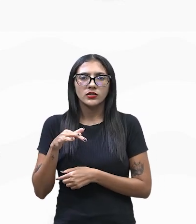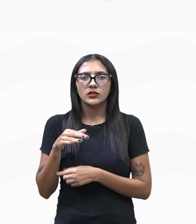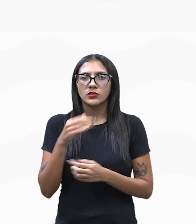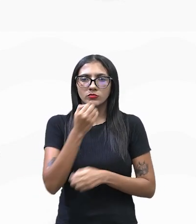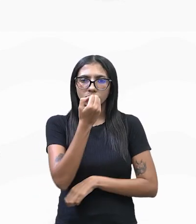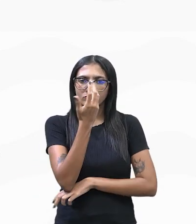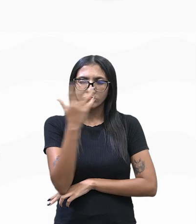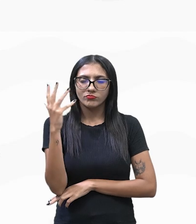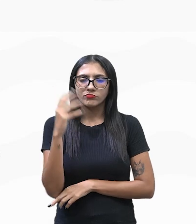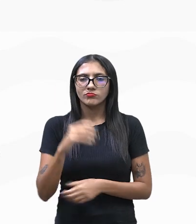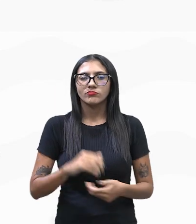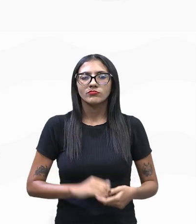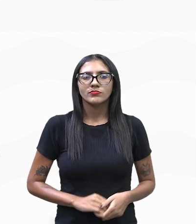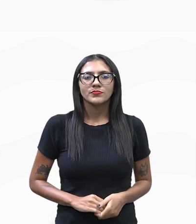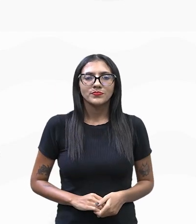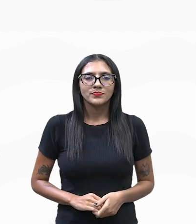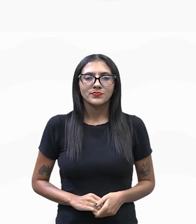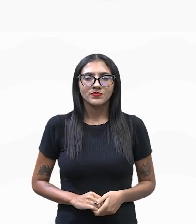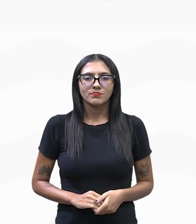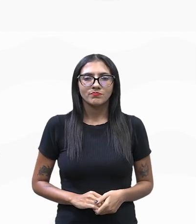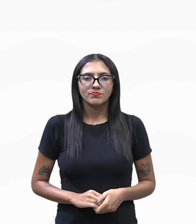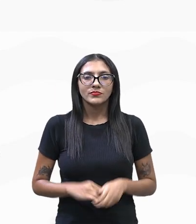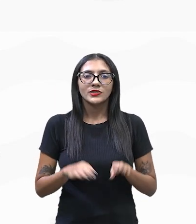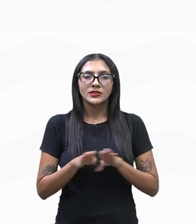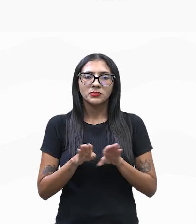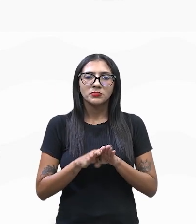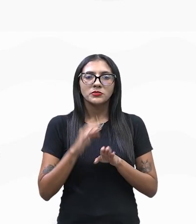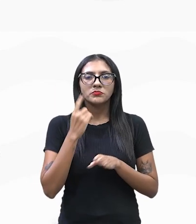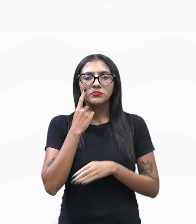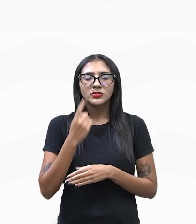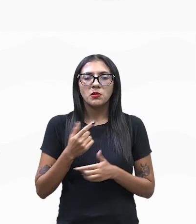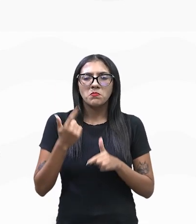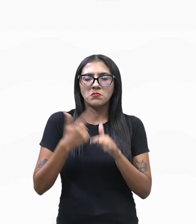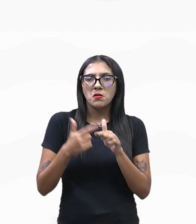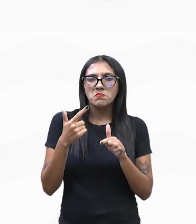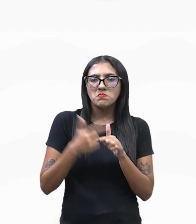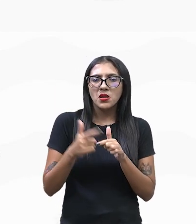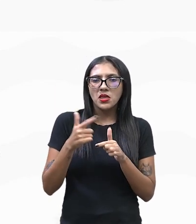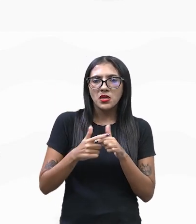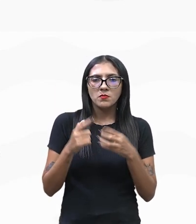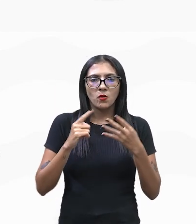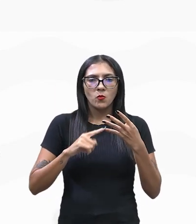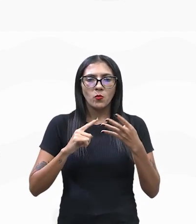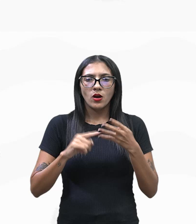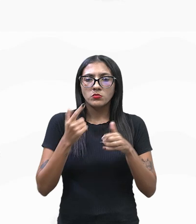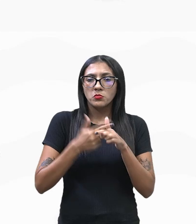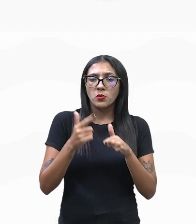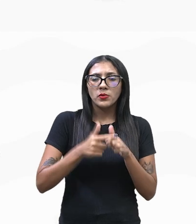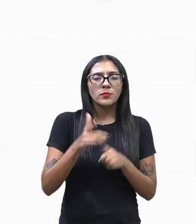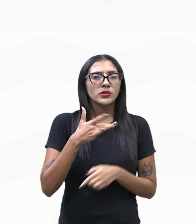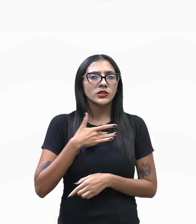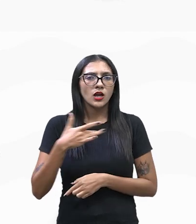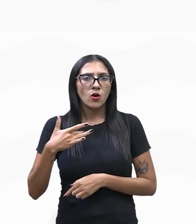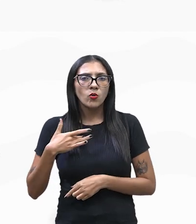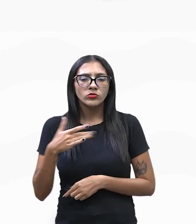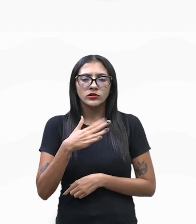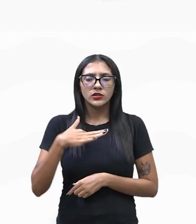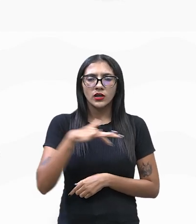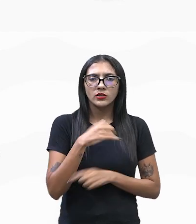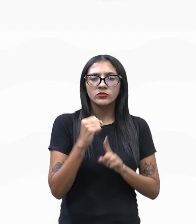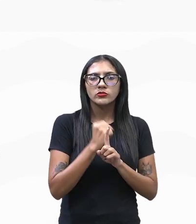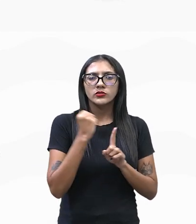Exatamente. Temos também essa questão de problemas de saúde pública, né, que pode ser combatido através desse